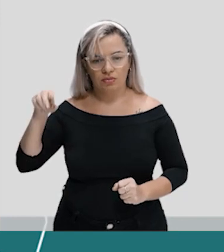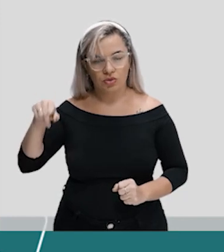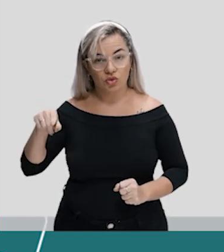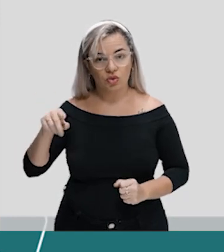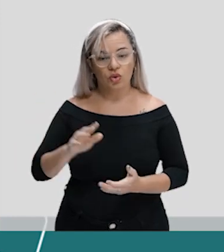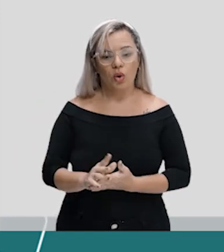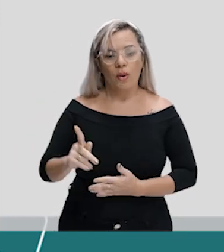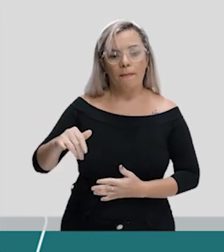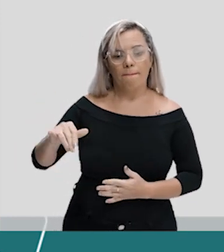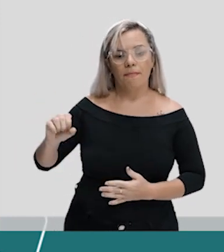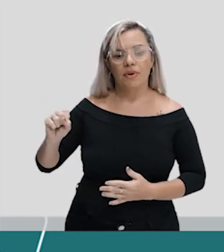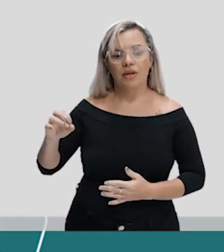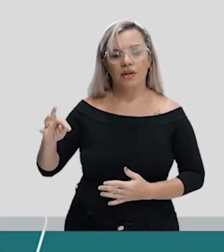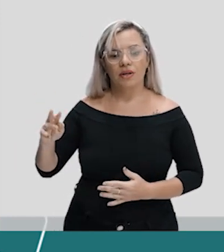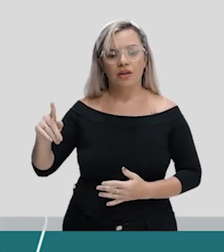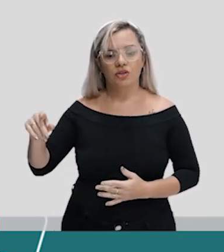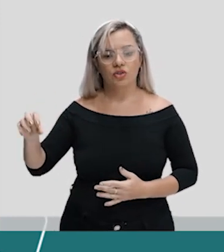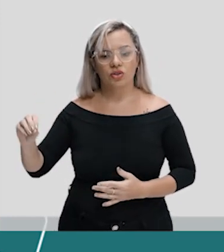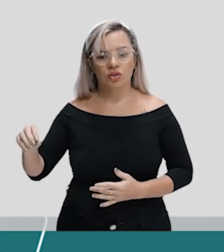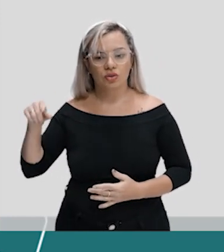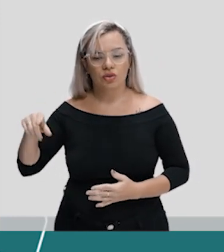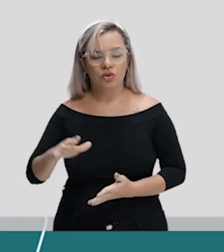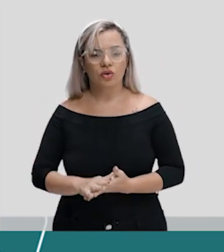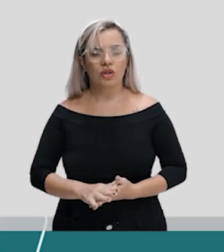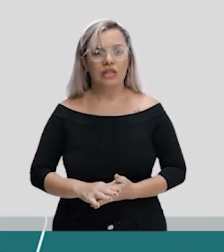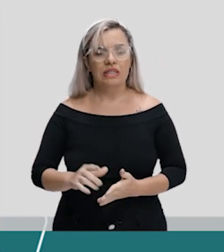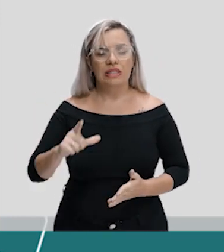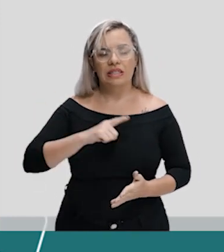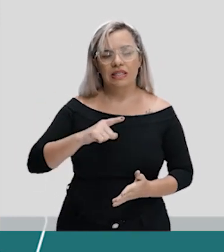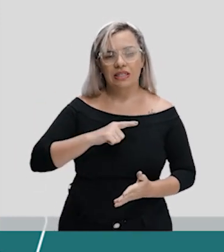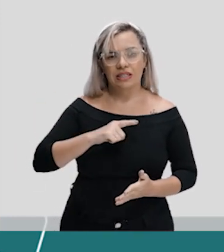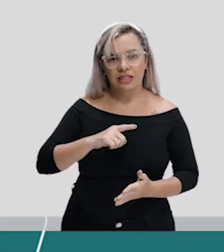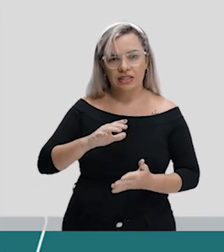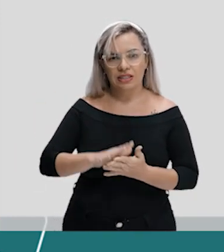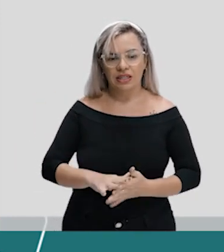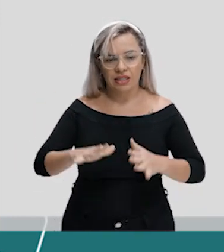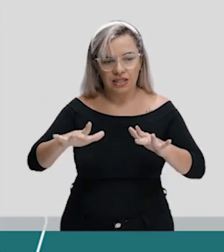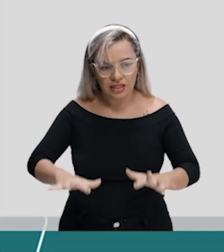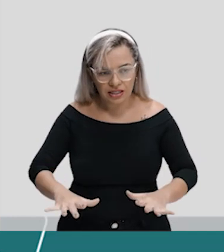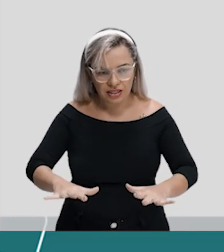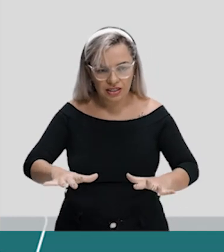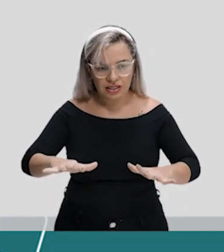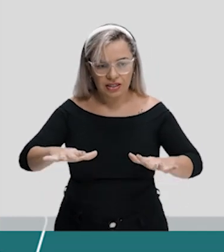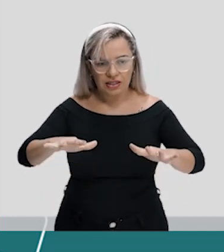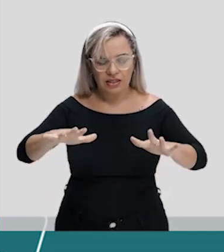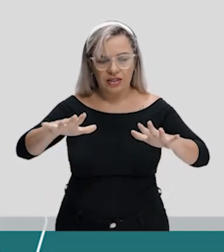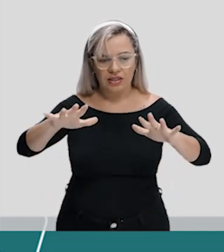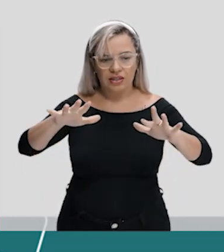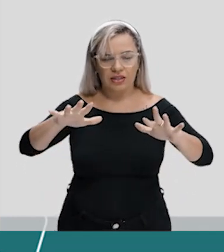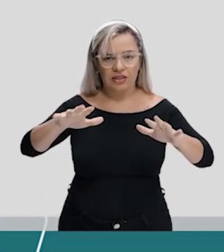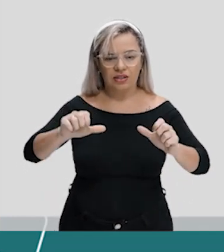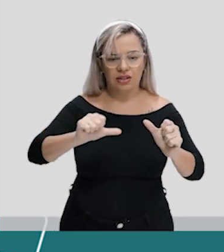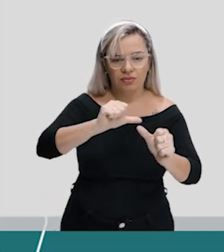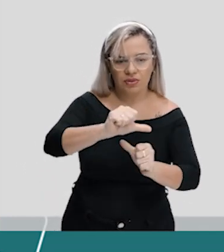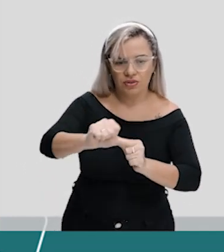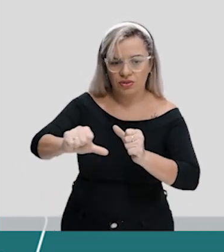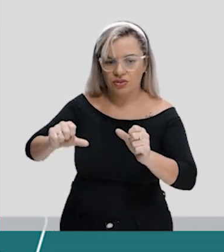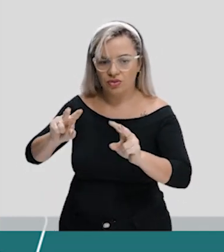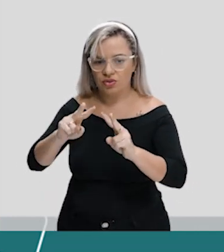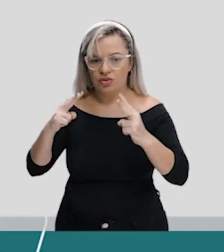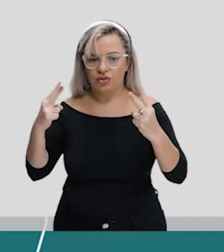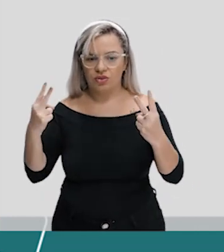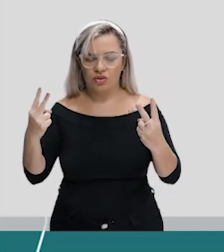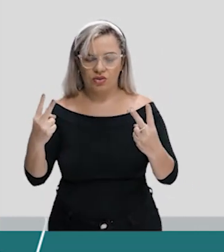volume sofrido pelo gás dentro do pistão. Considere 1 atm igual a 1 vezes 10 a quinta newton metro